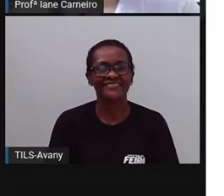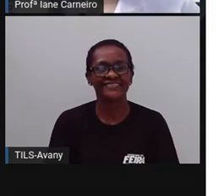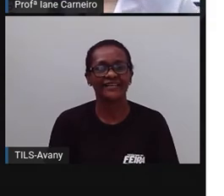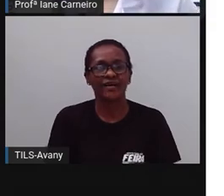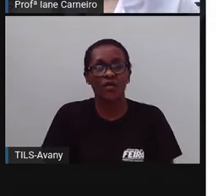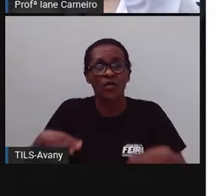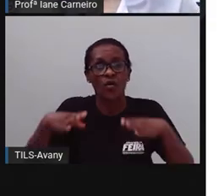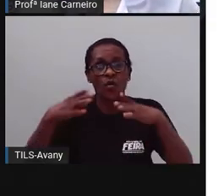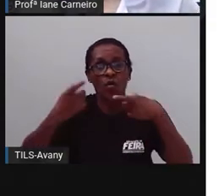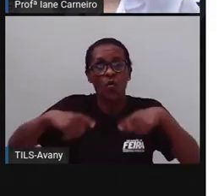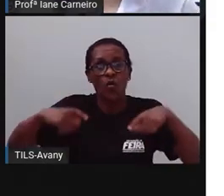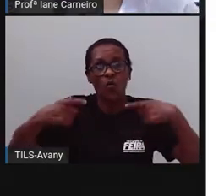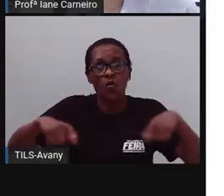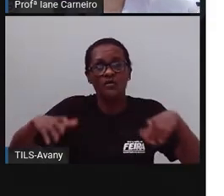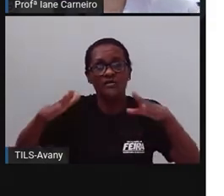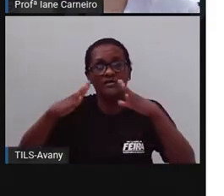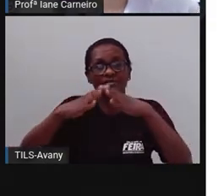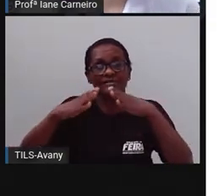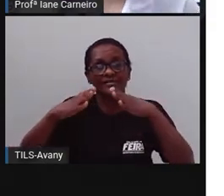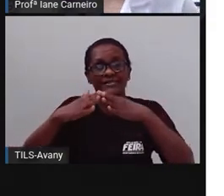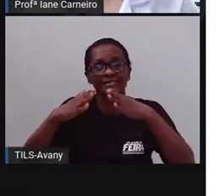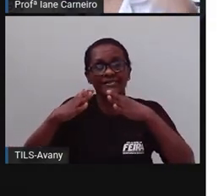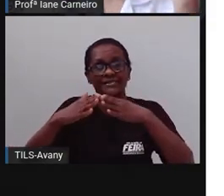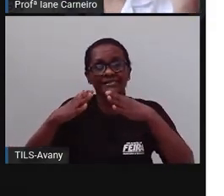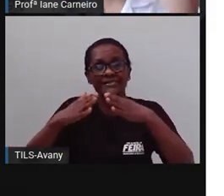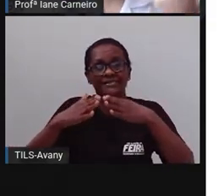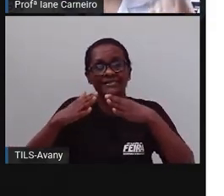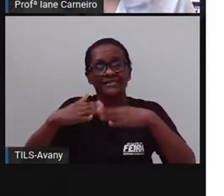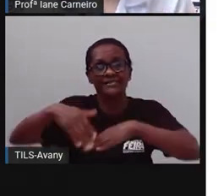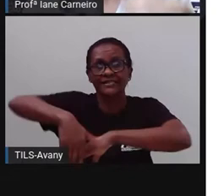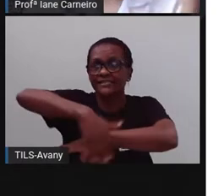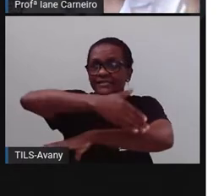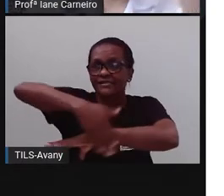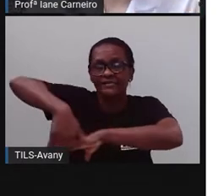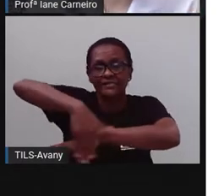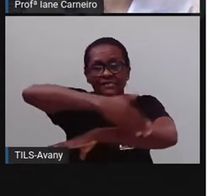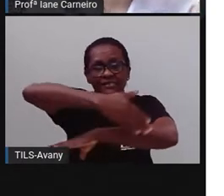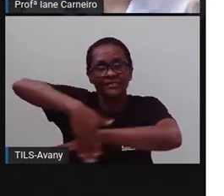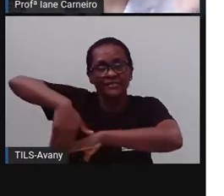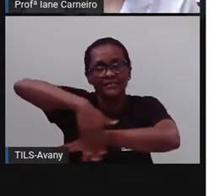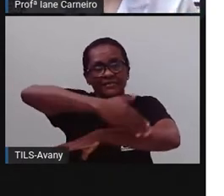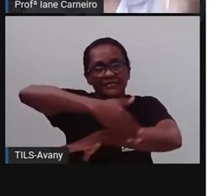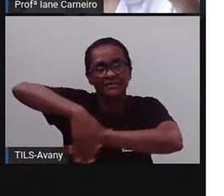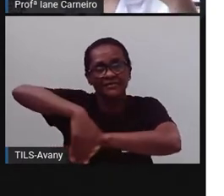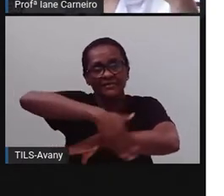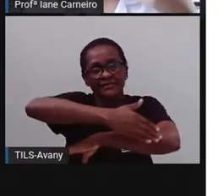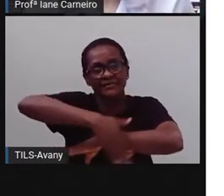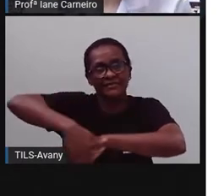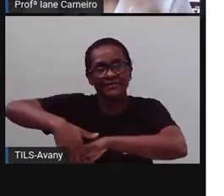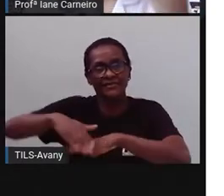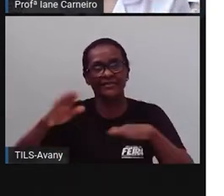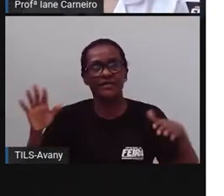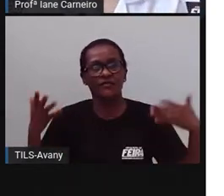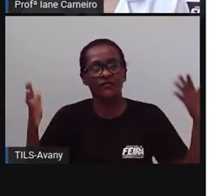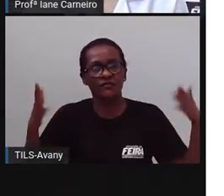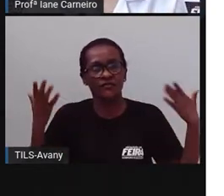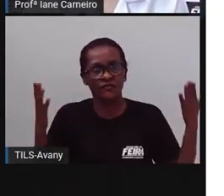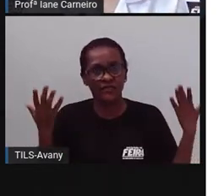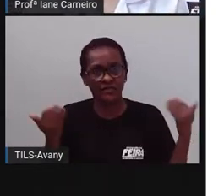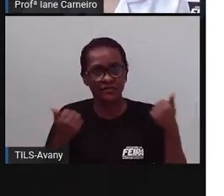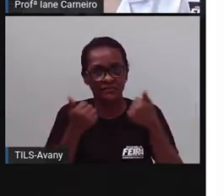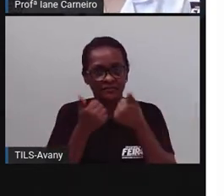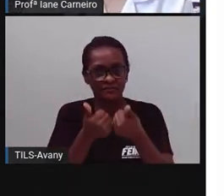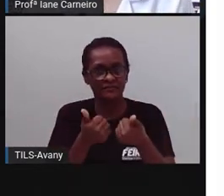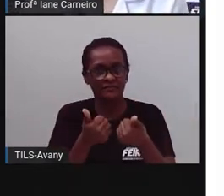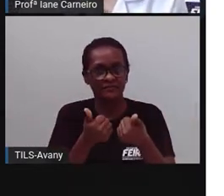Olha só então aqui o que quer dizer isso né é o endereço onde vai acontecer acontecer a festa de